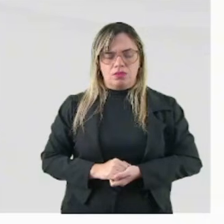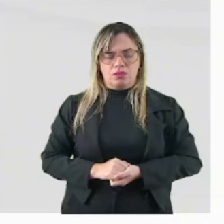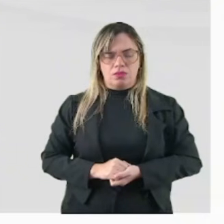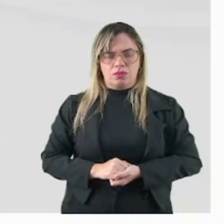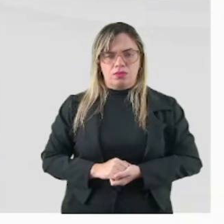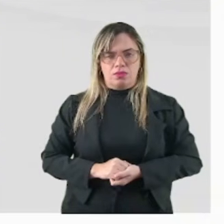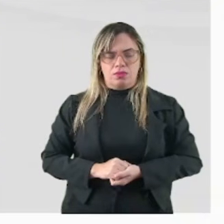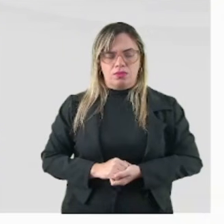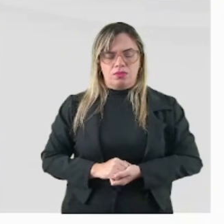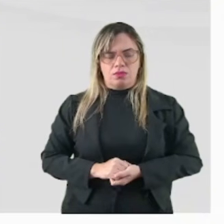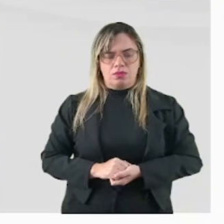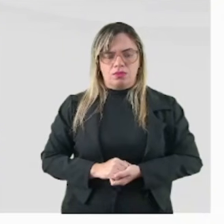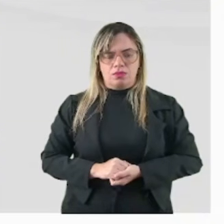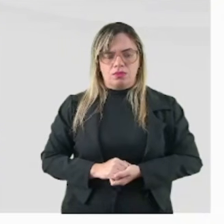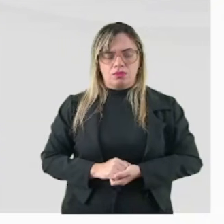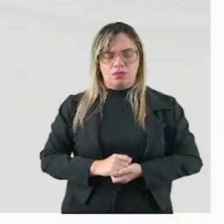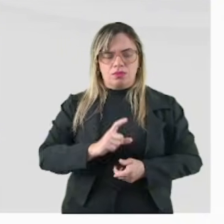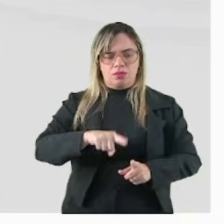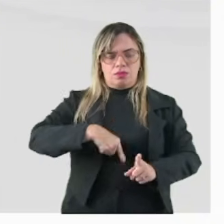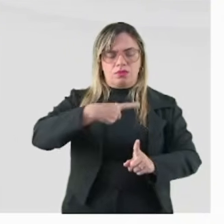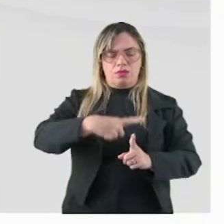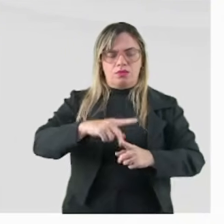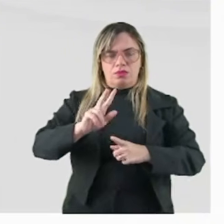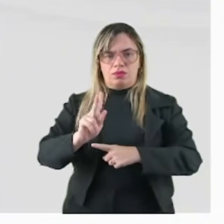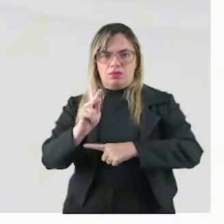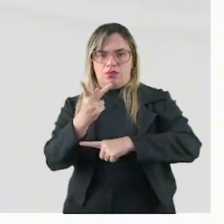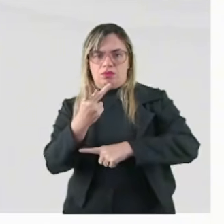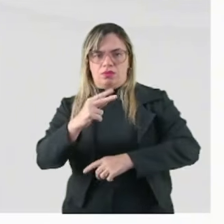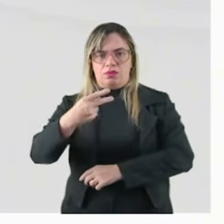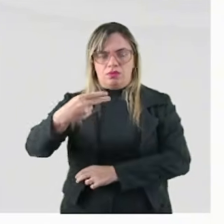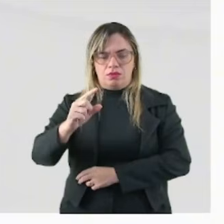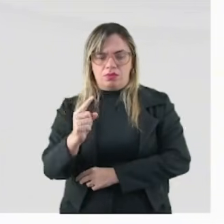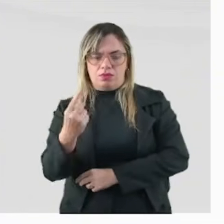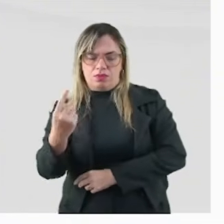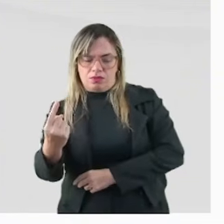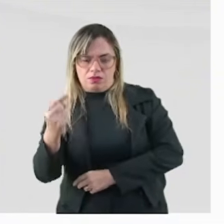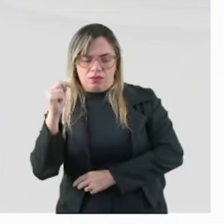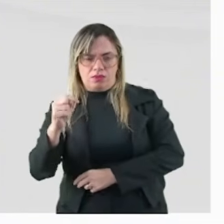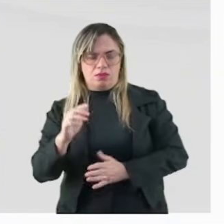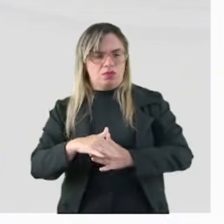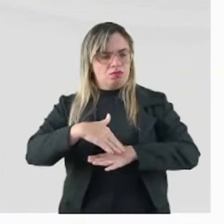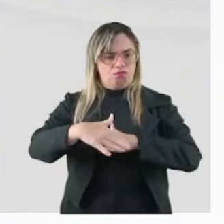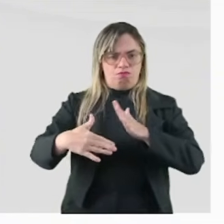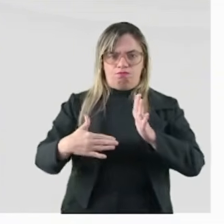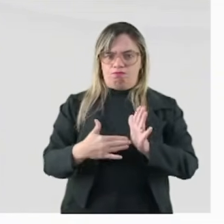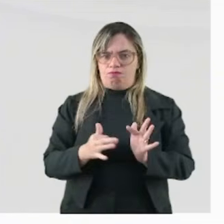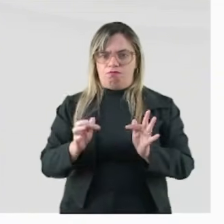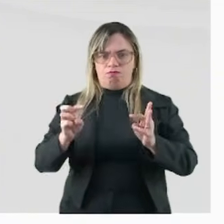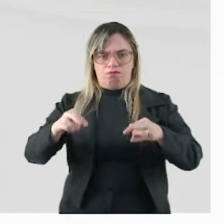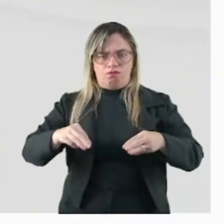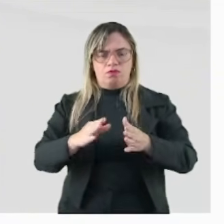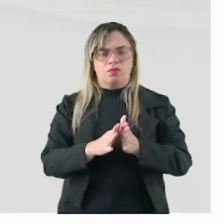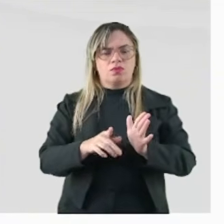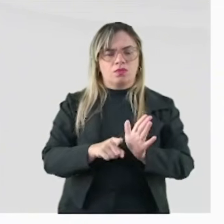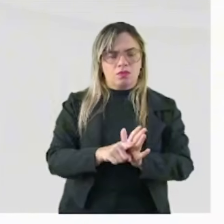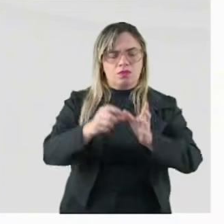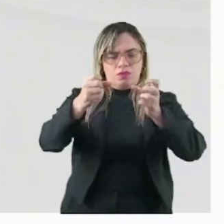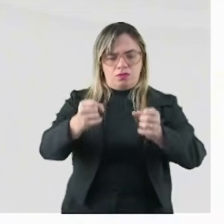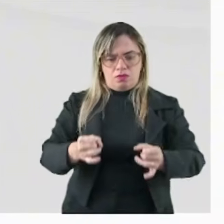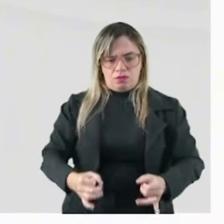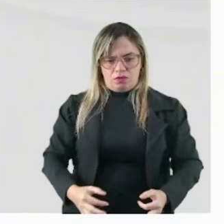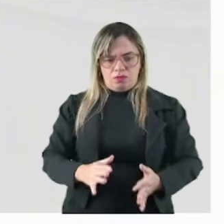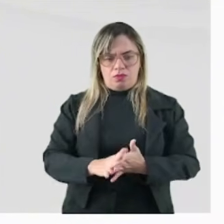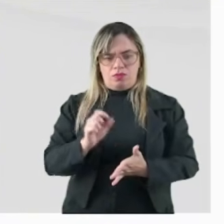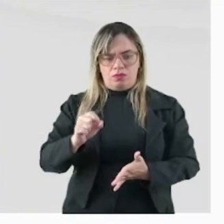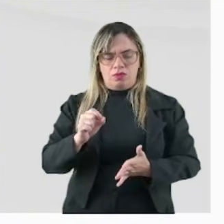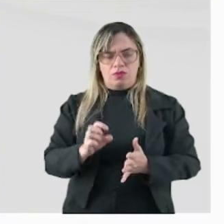16. A massa do hidrogênio, que é 1, né? Tudo isso aqui vem na questão, no finalzinho da questão. e tu vai encontrar a tal da